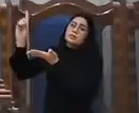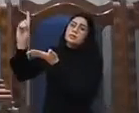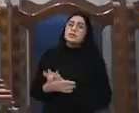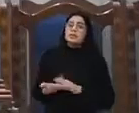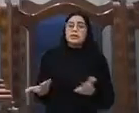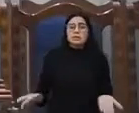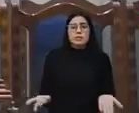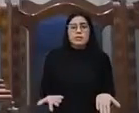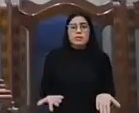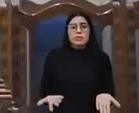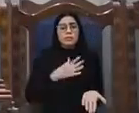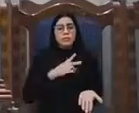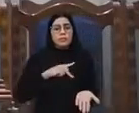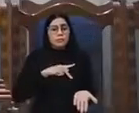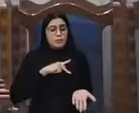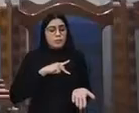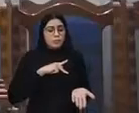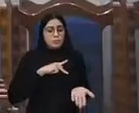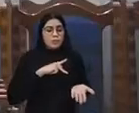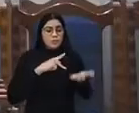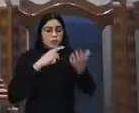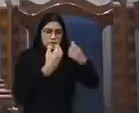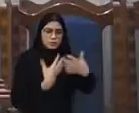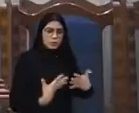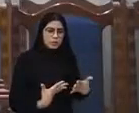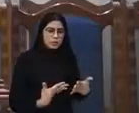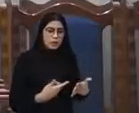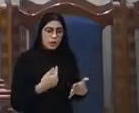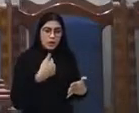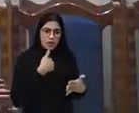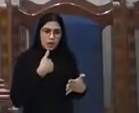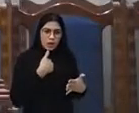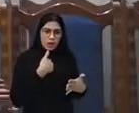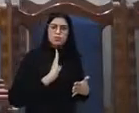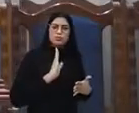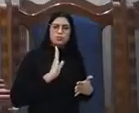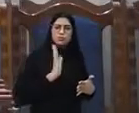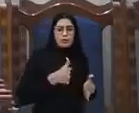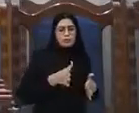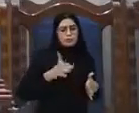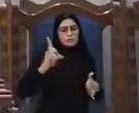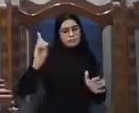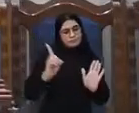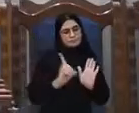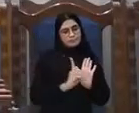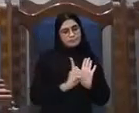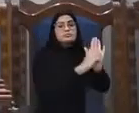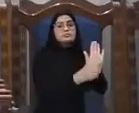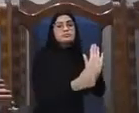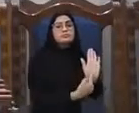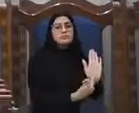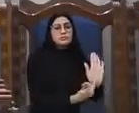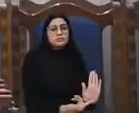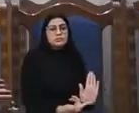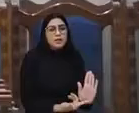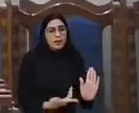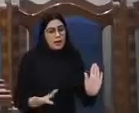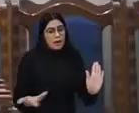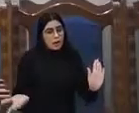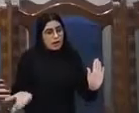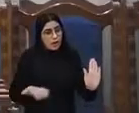essa mensagem para eles, olha, já mostrei para vocês qual é o Deus que vocês devem adorar. Agora,